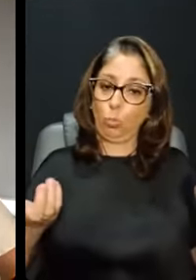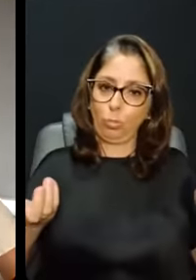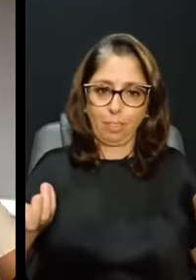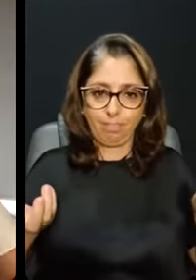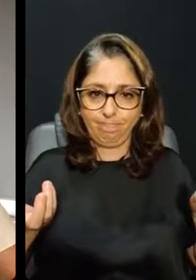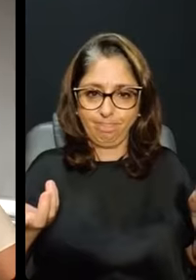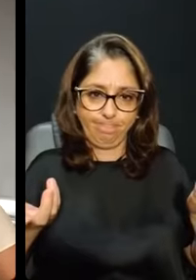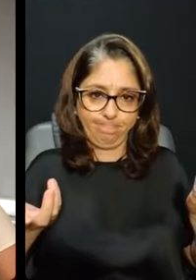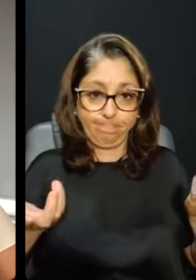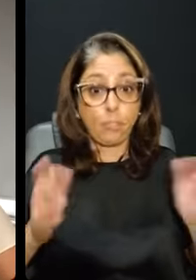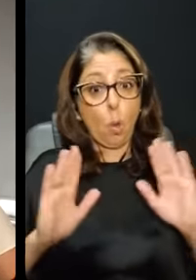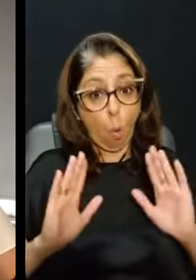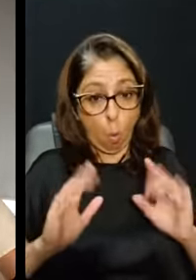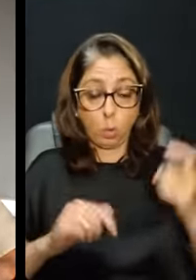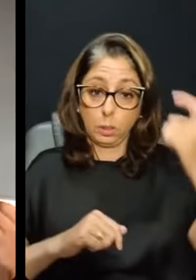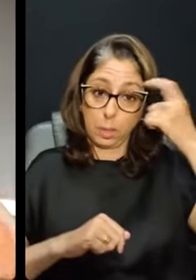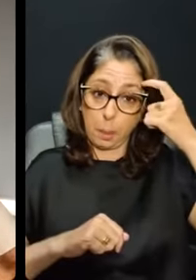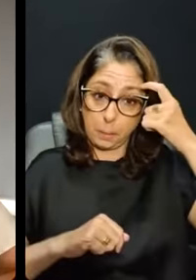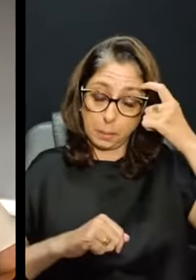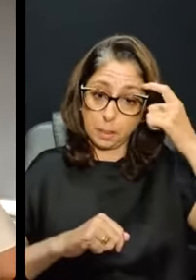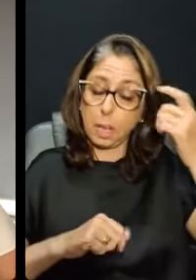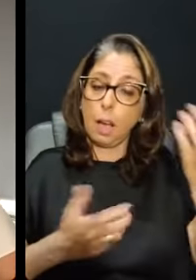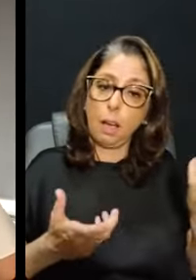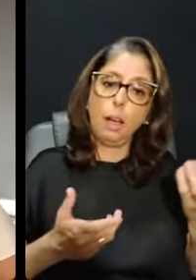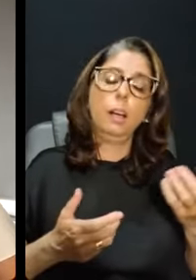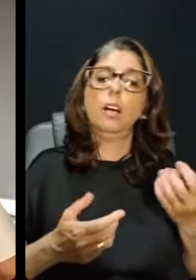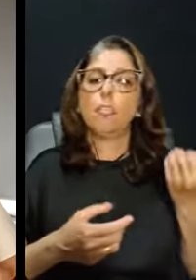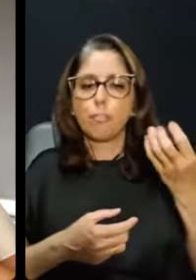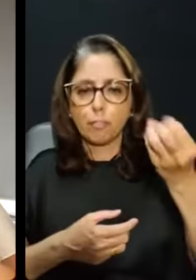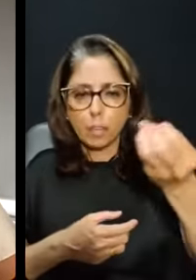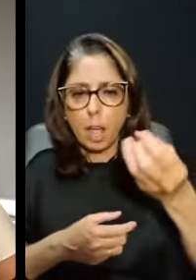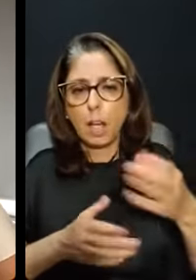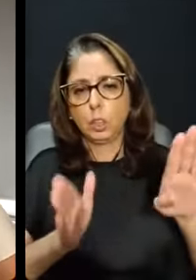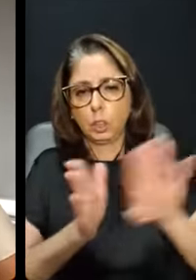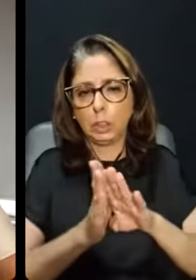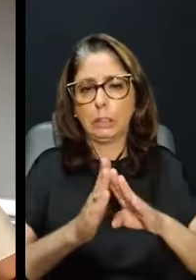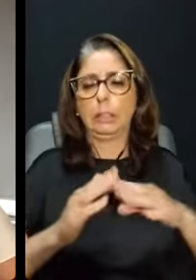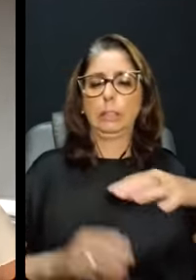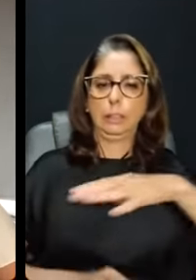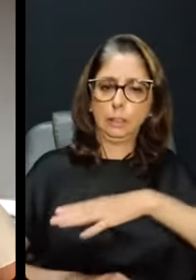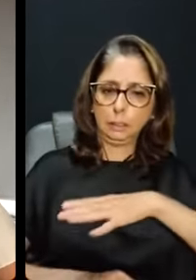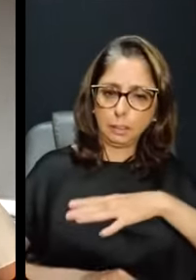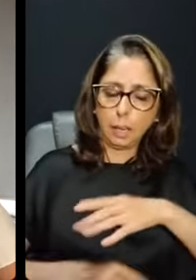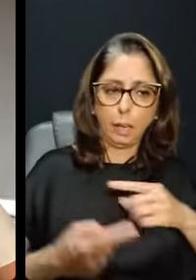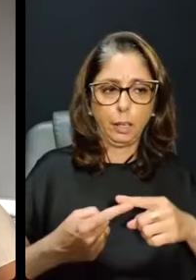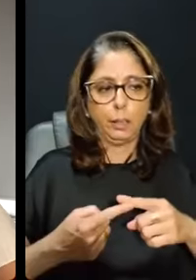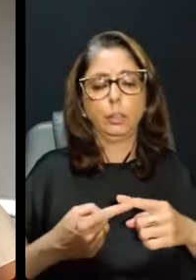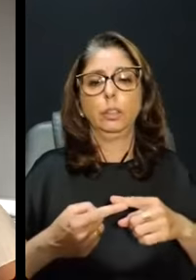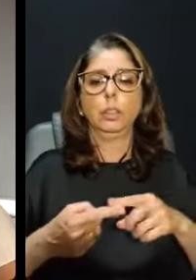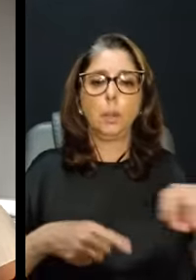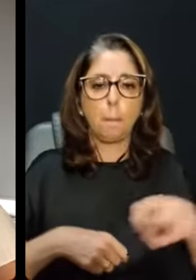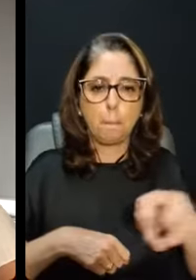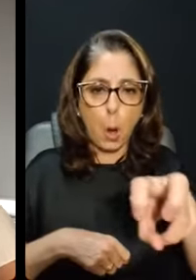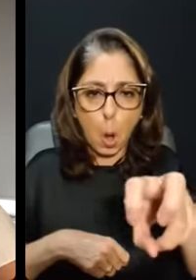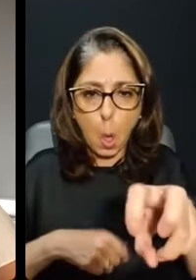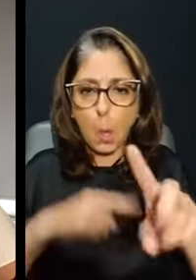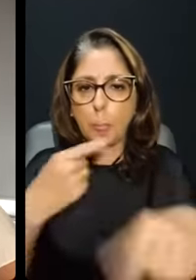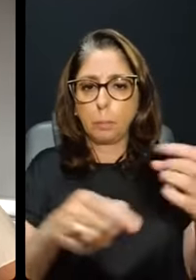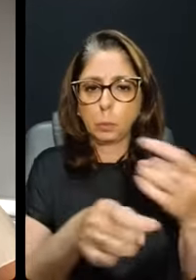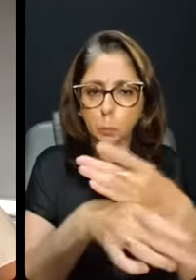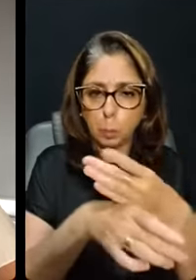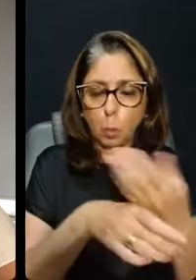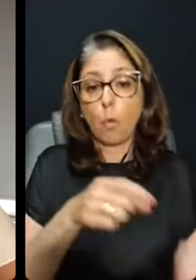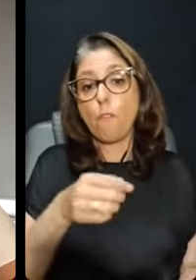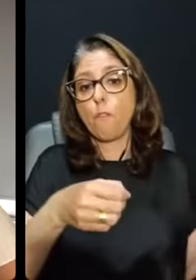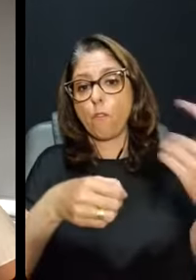até ela sentar e assistir o jogo e o retorno para o hotel e todos os processos. Então, isso é um outro aprendizado muito interessante,